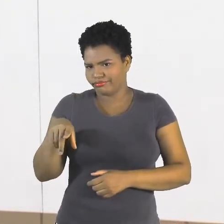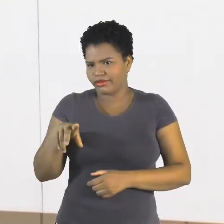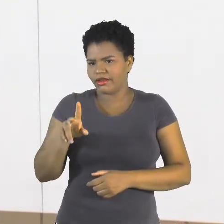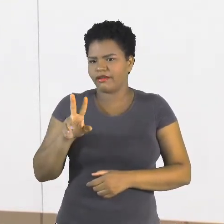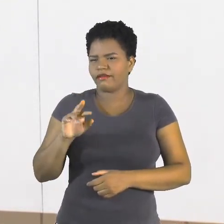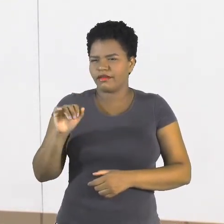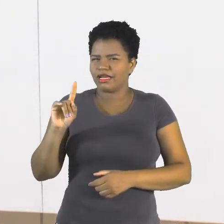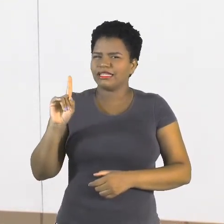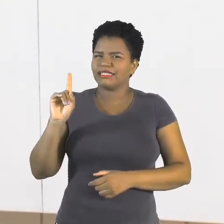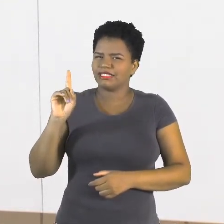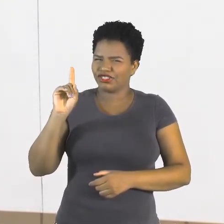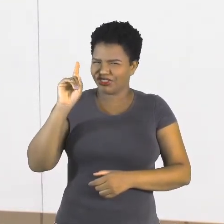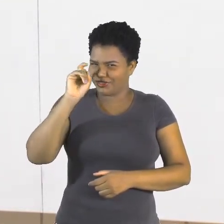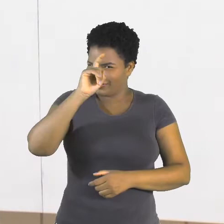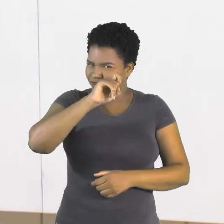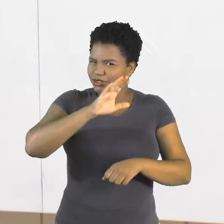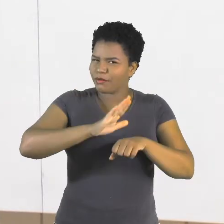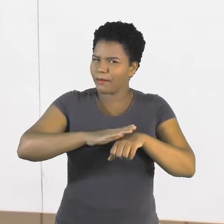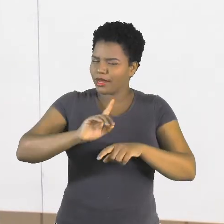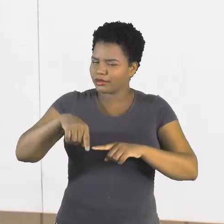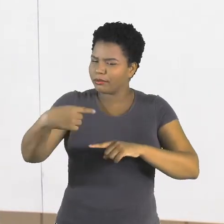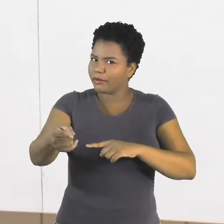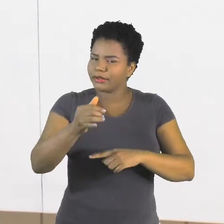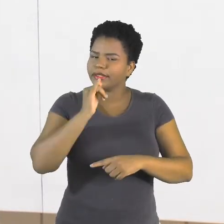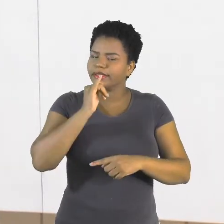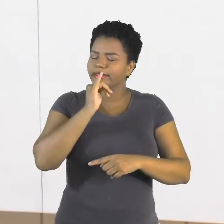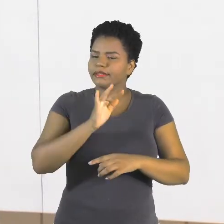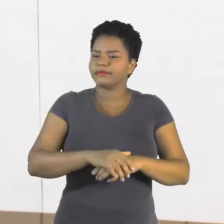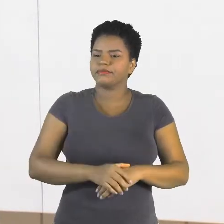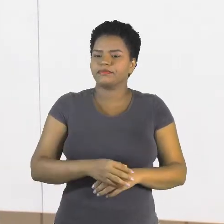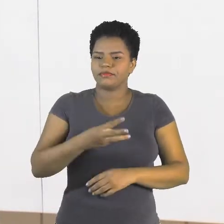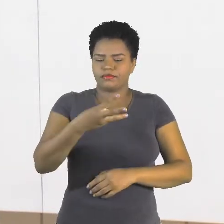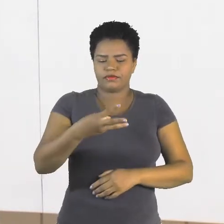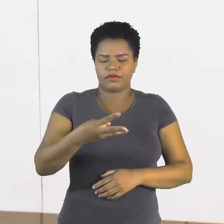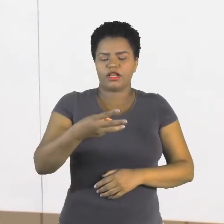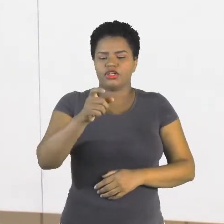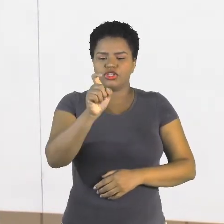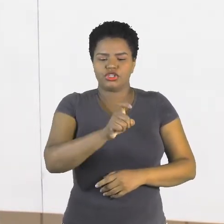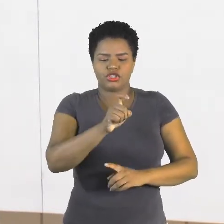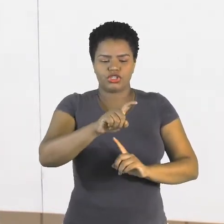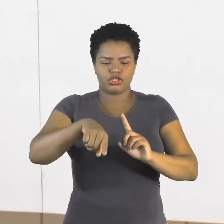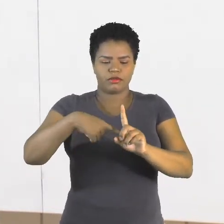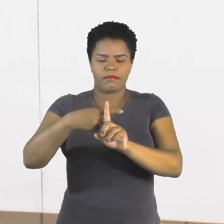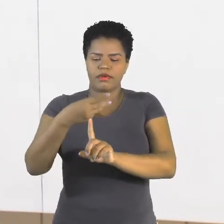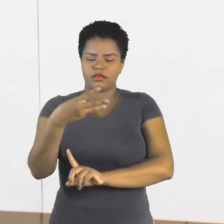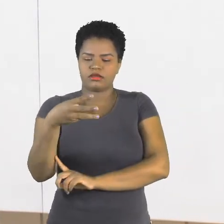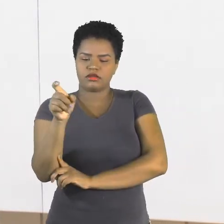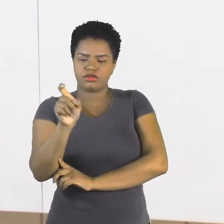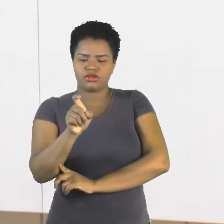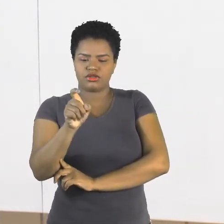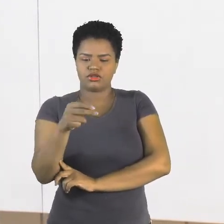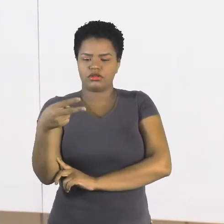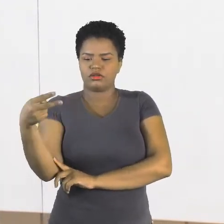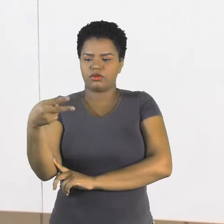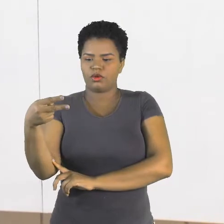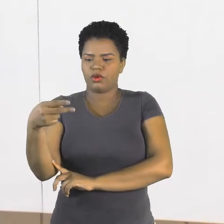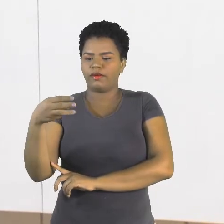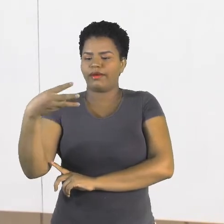nos próximos exemplos. Então, vejam, x mais 3x, eu tenho